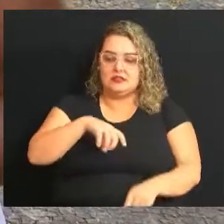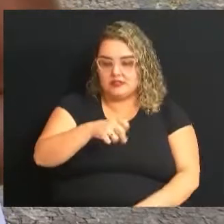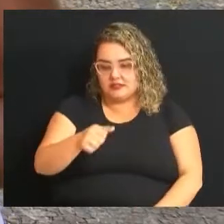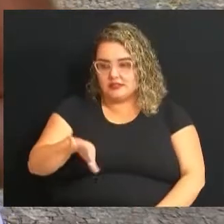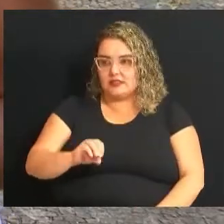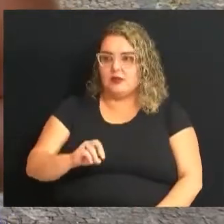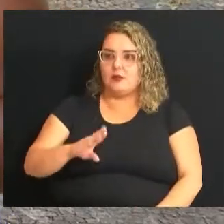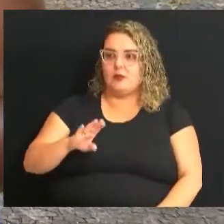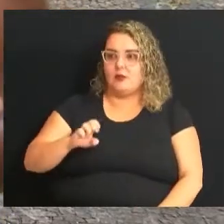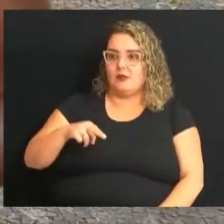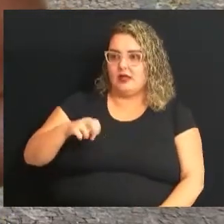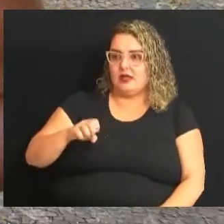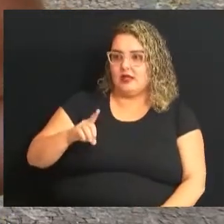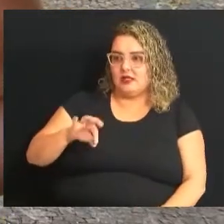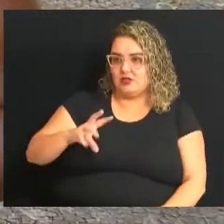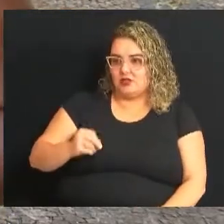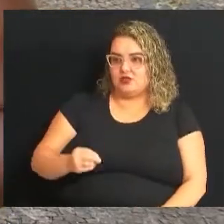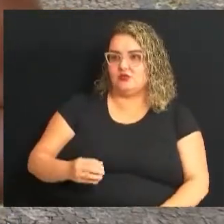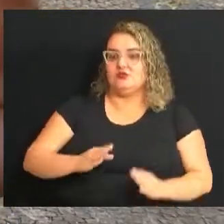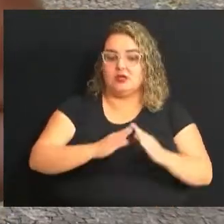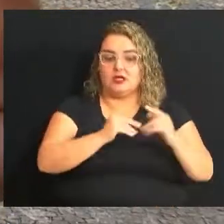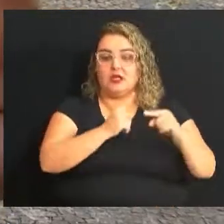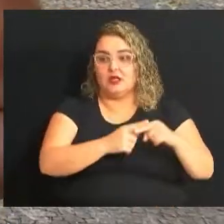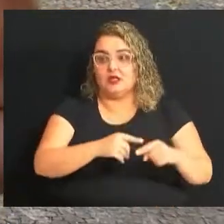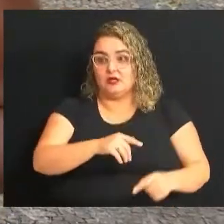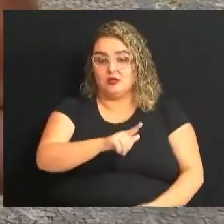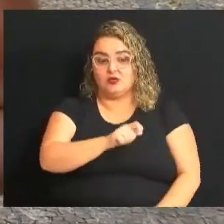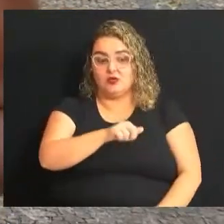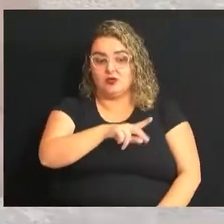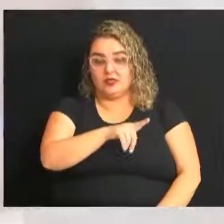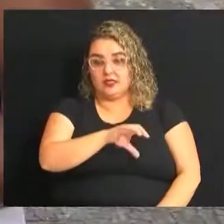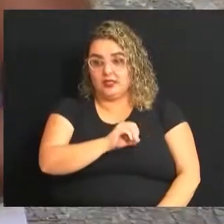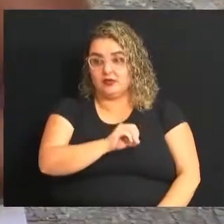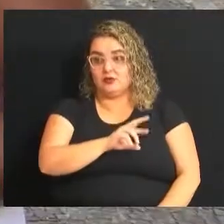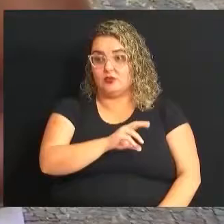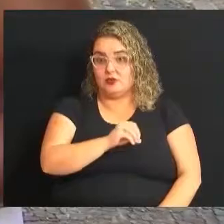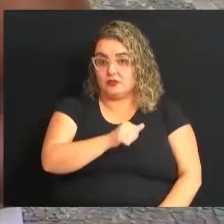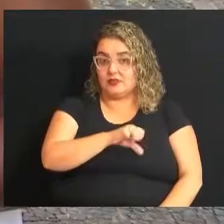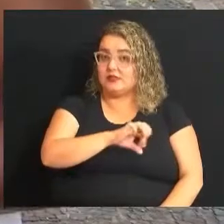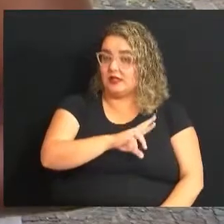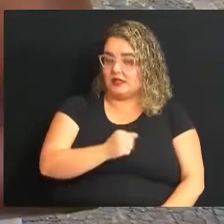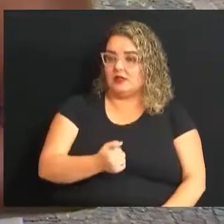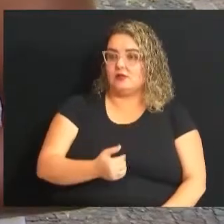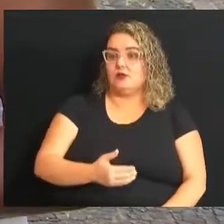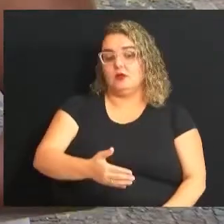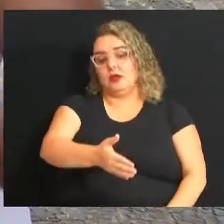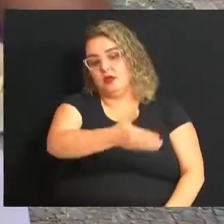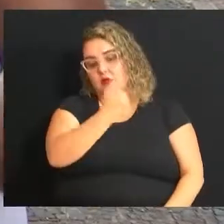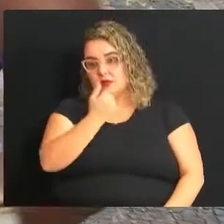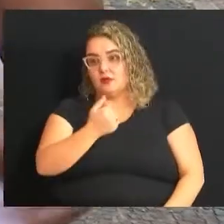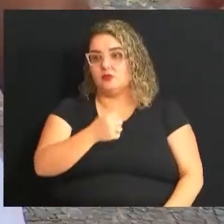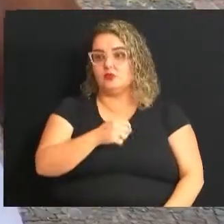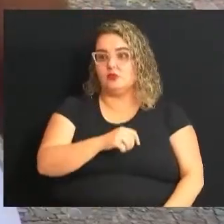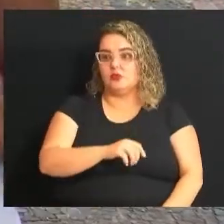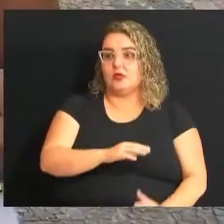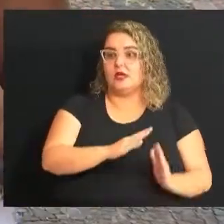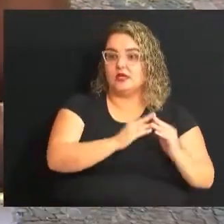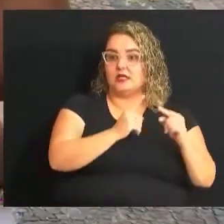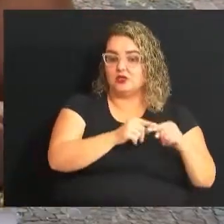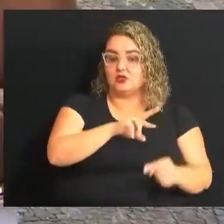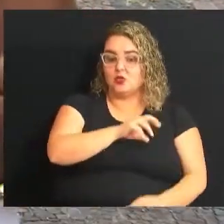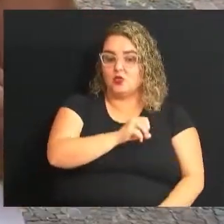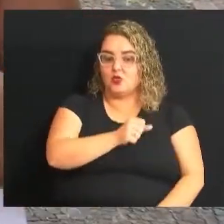Rosário foi retirada da área central, né, do Largo do Rosário aqui de Campinas. Com a retirada da igreja do Rosário, começa-se